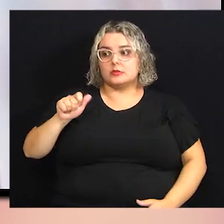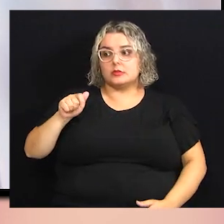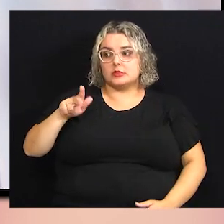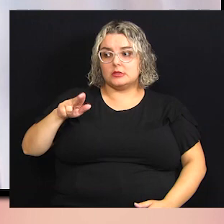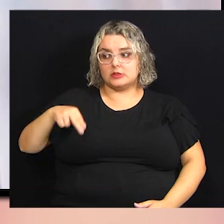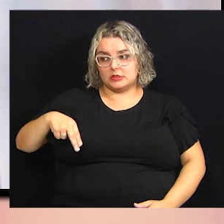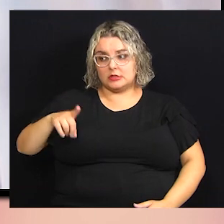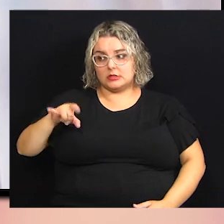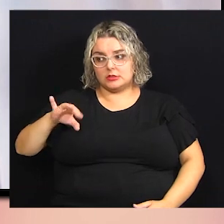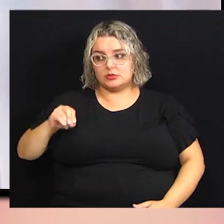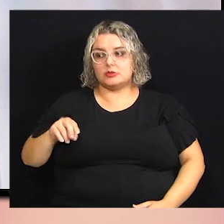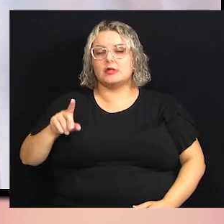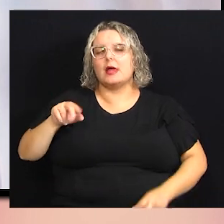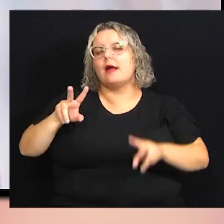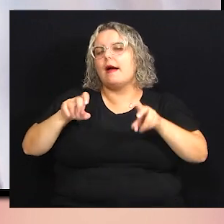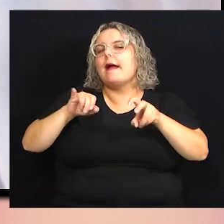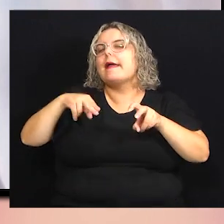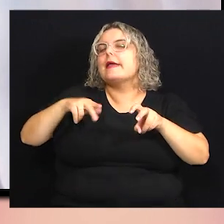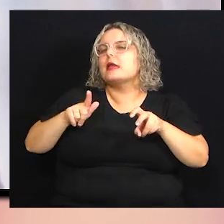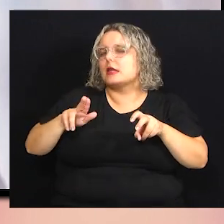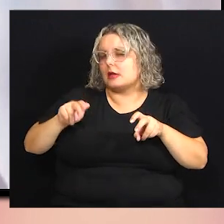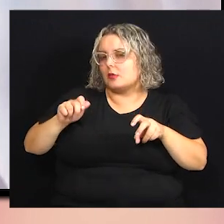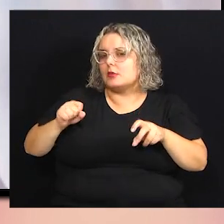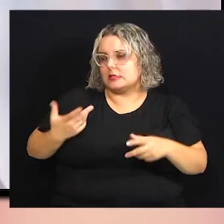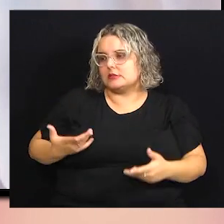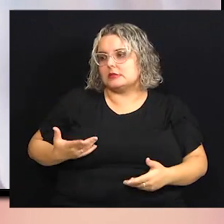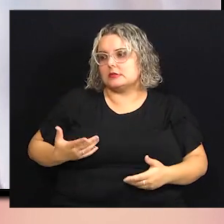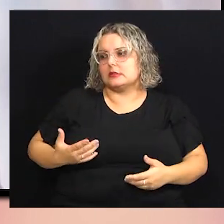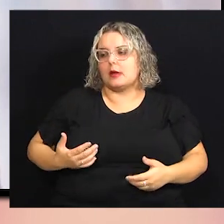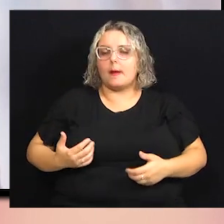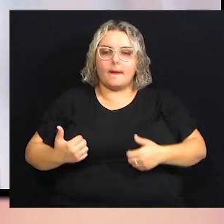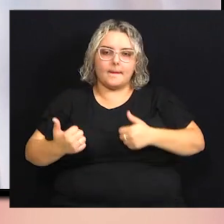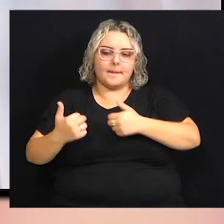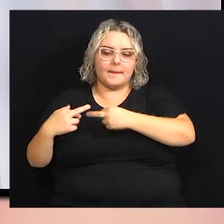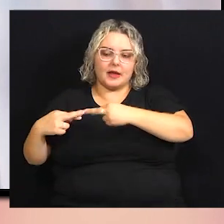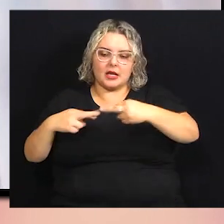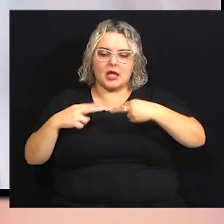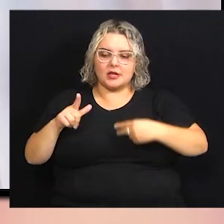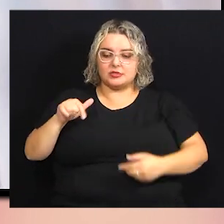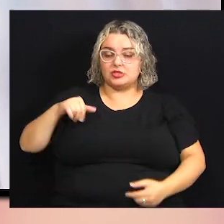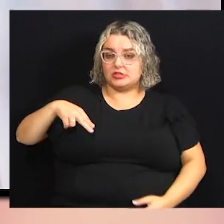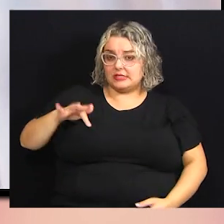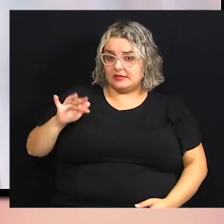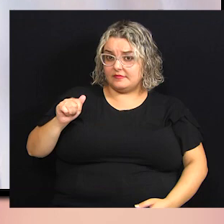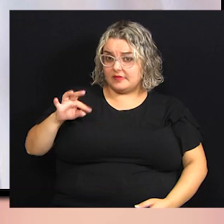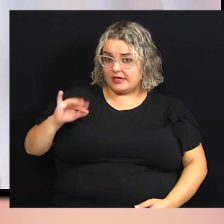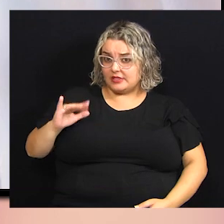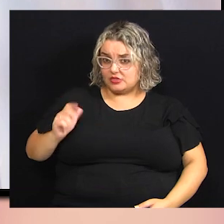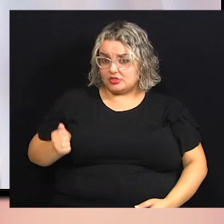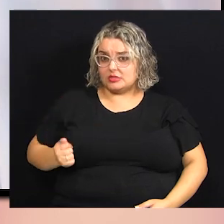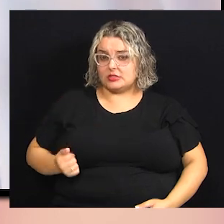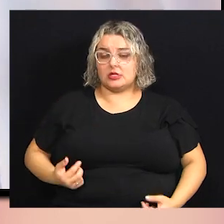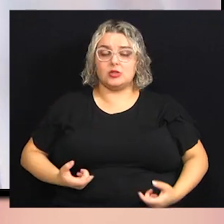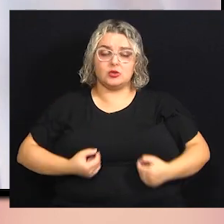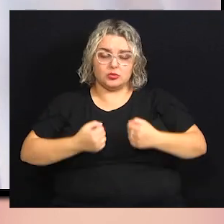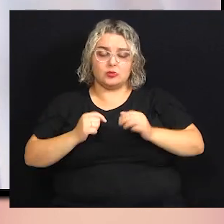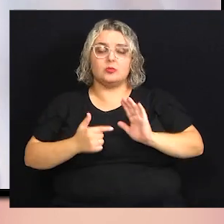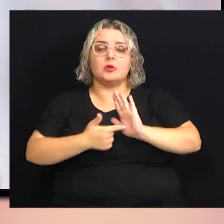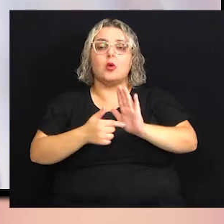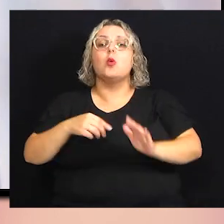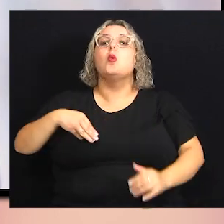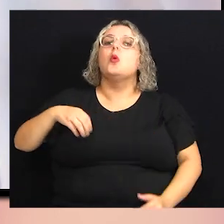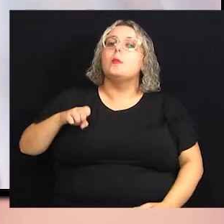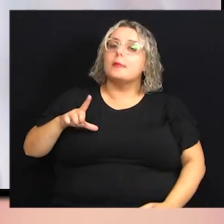gânglios, né, que a gente chama das ínguas, da rede linfática, que está próximo do local dali onde o tumor apareceu. Agora,